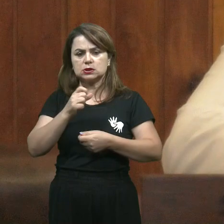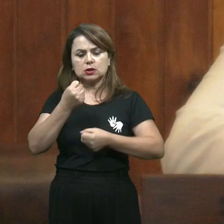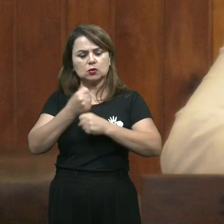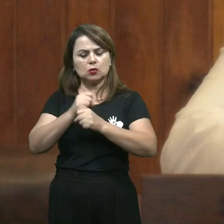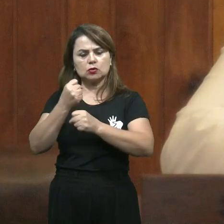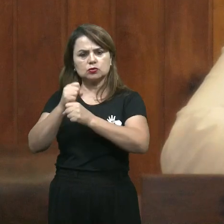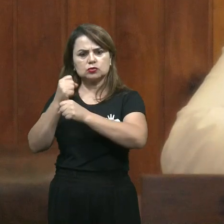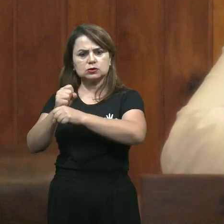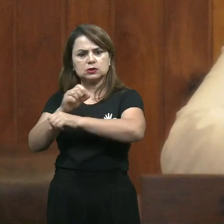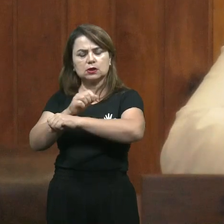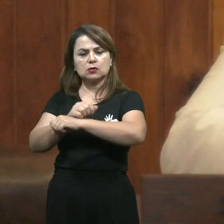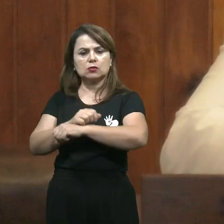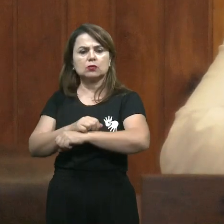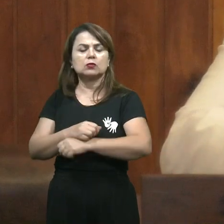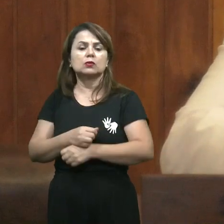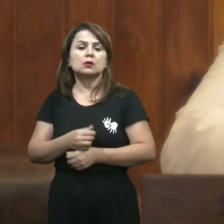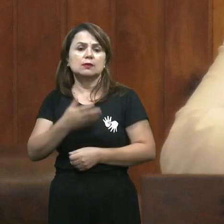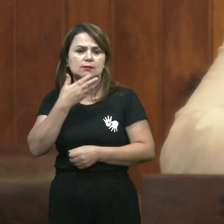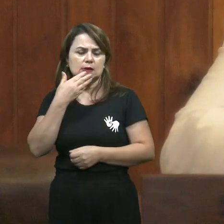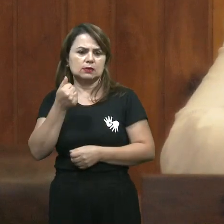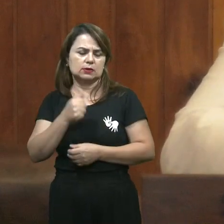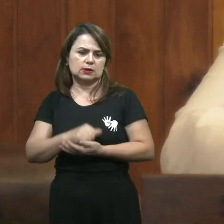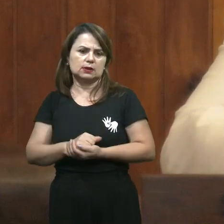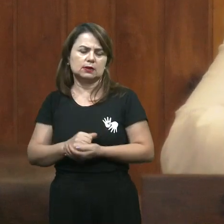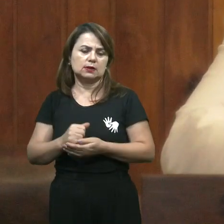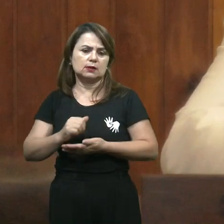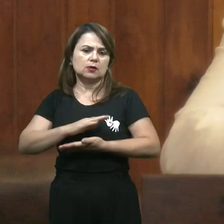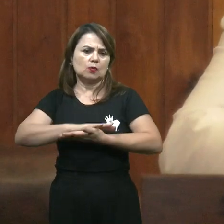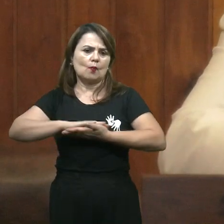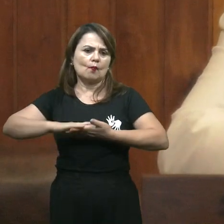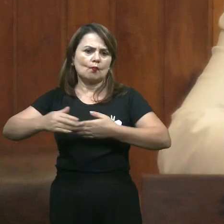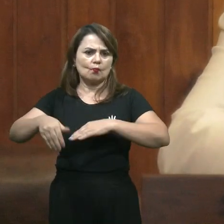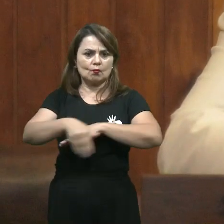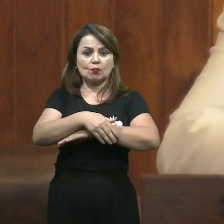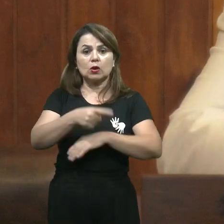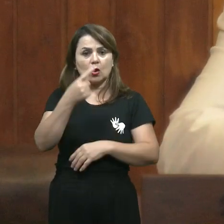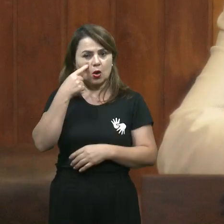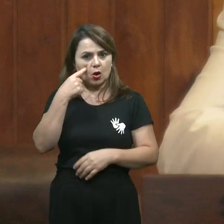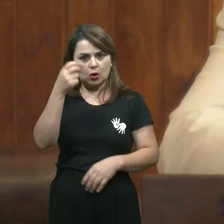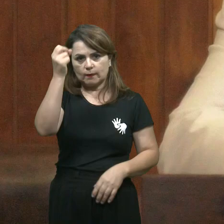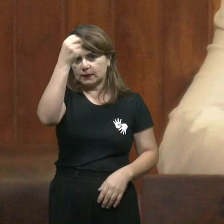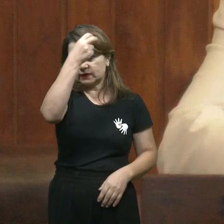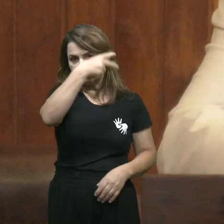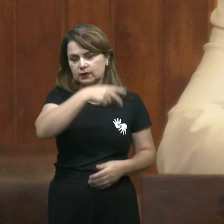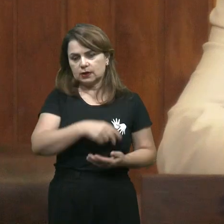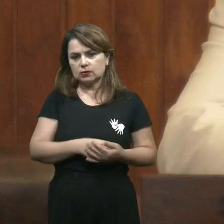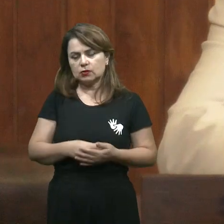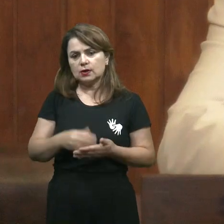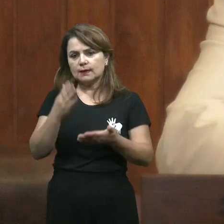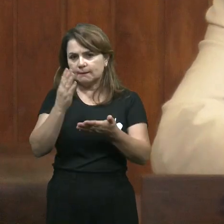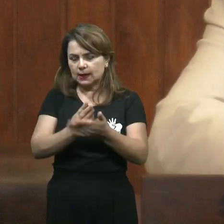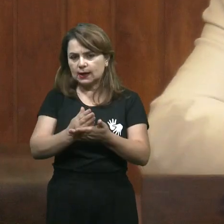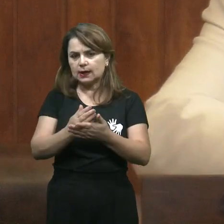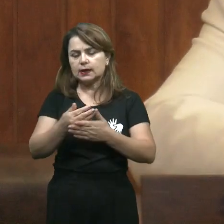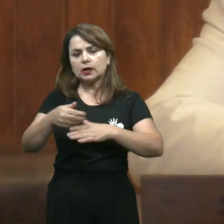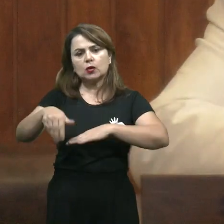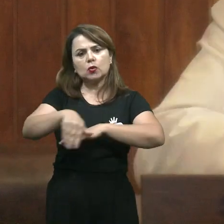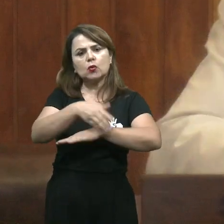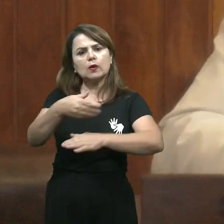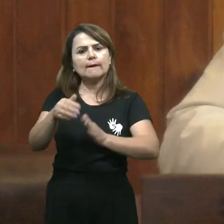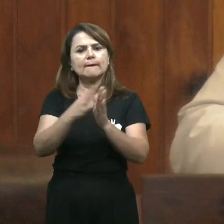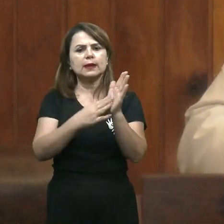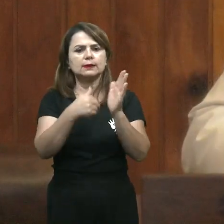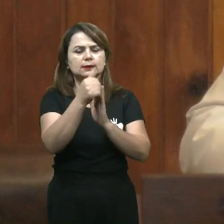sejam efetuadas. Senhor prefeito, vamos largar de pintar sarjeta, senhor prefeito, vamos assaltar as ruas aí na cidade.